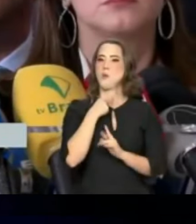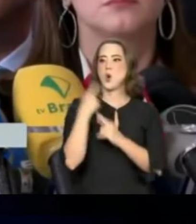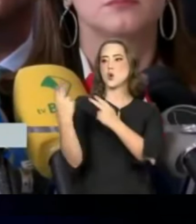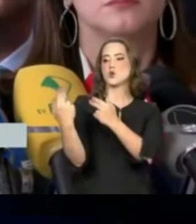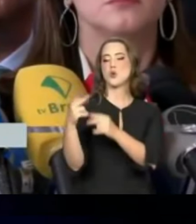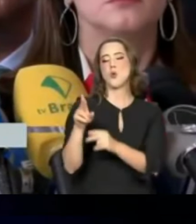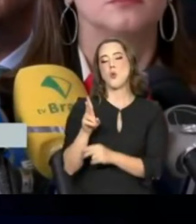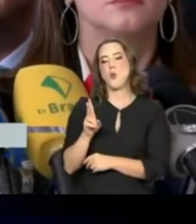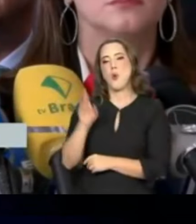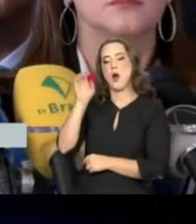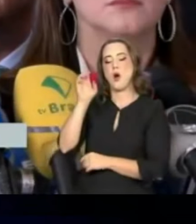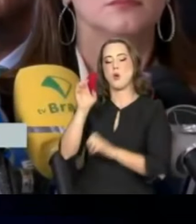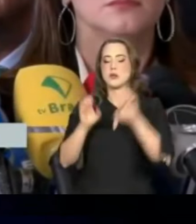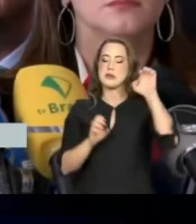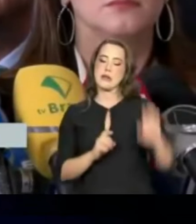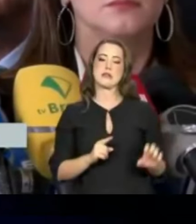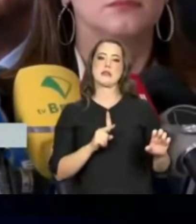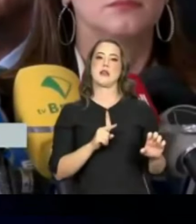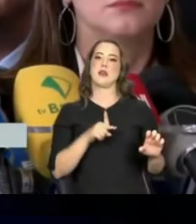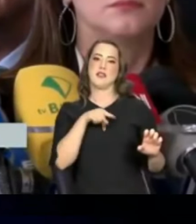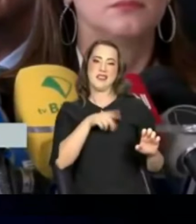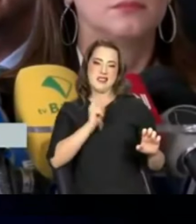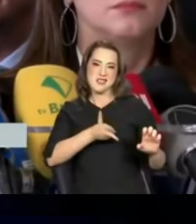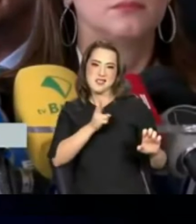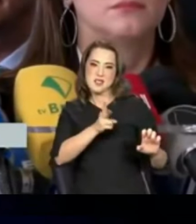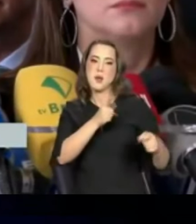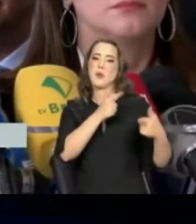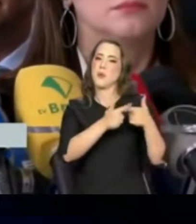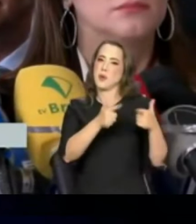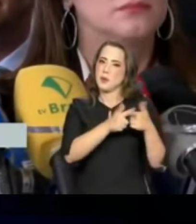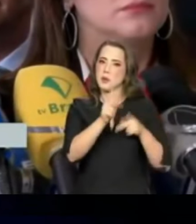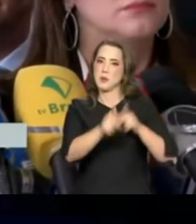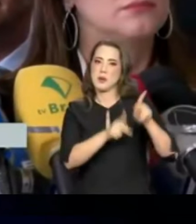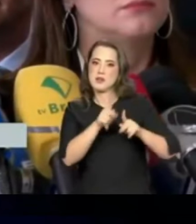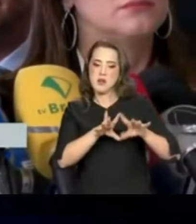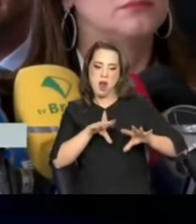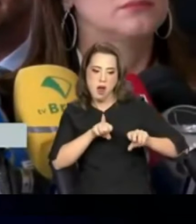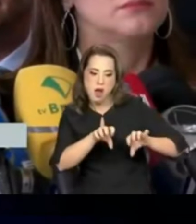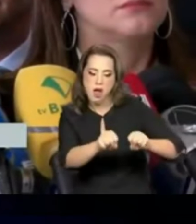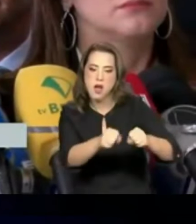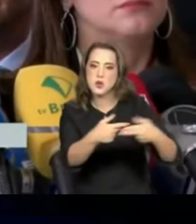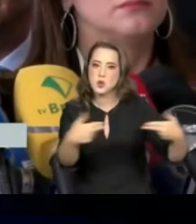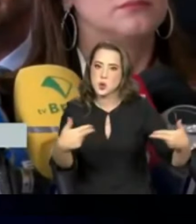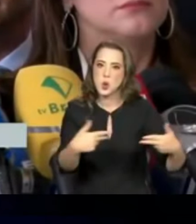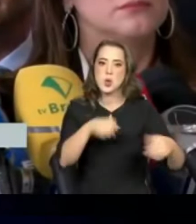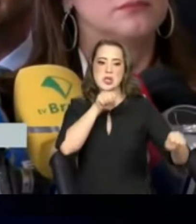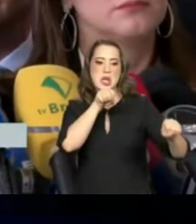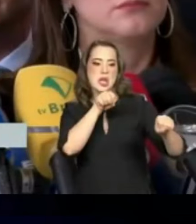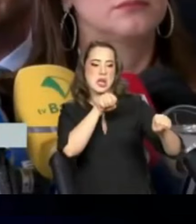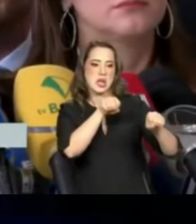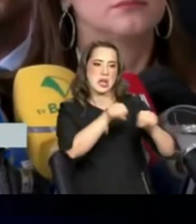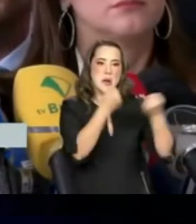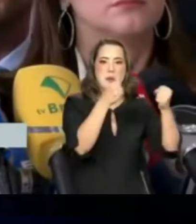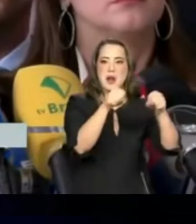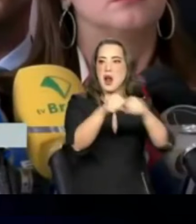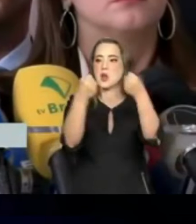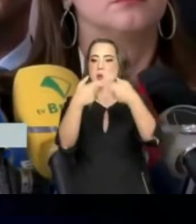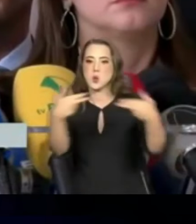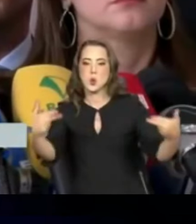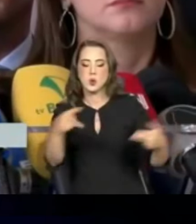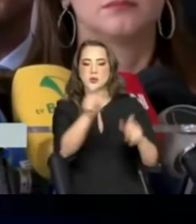gente aí na própria internet falando sobre isso, coisas estranhas aconteceram com as maquininhas,